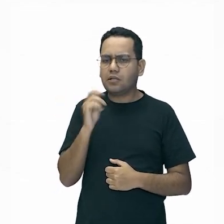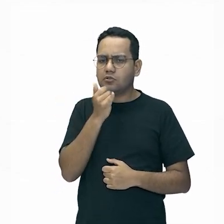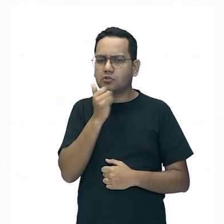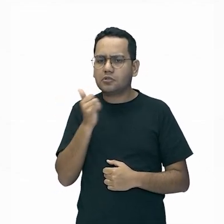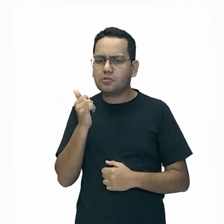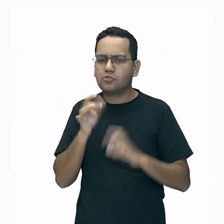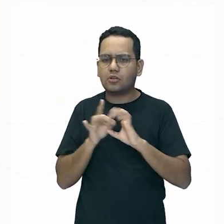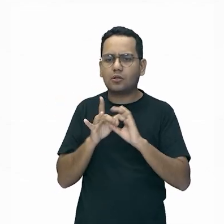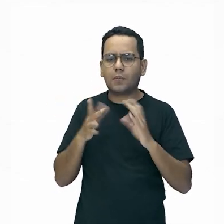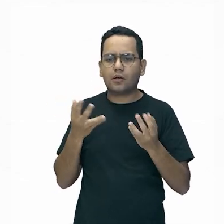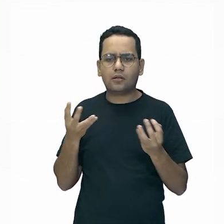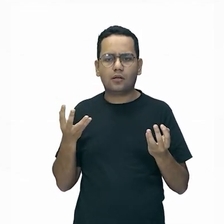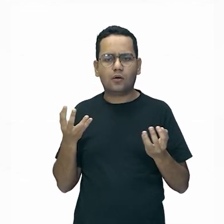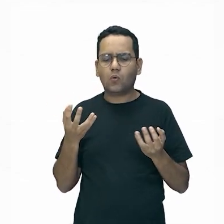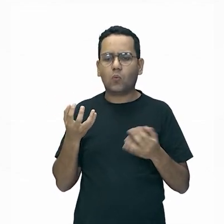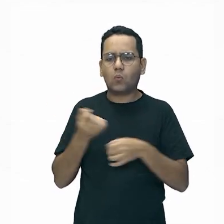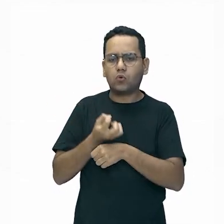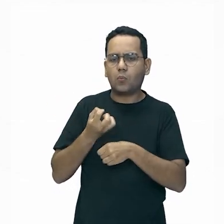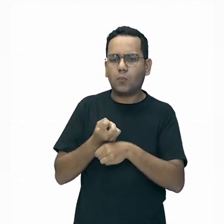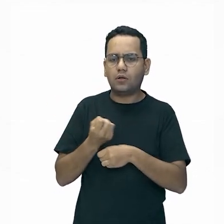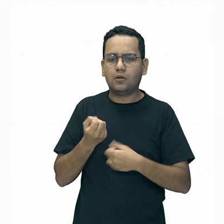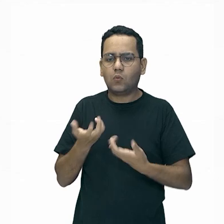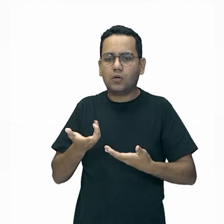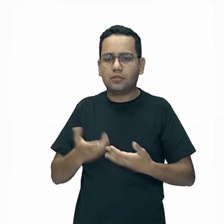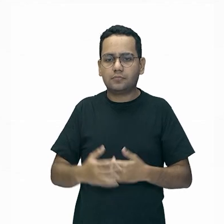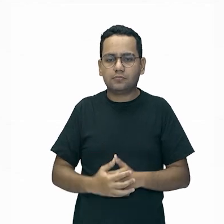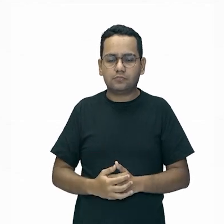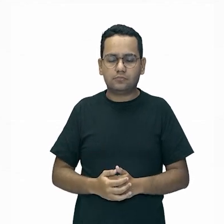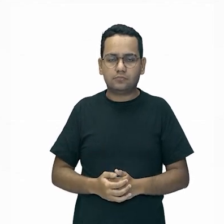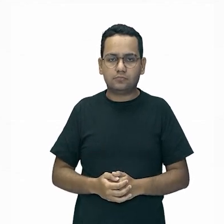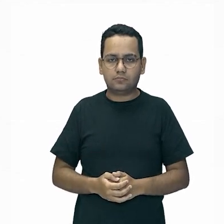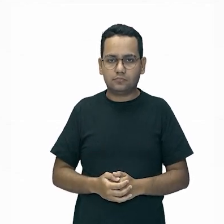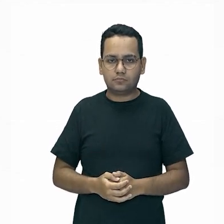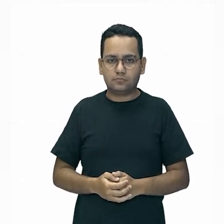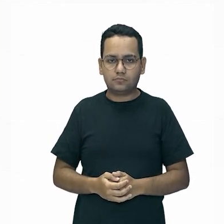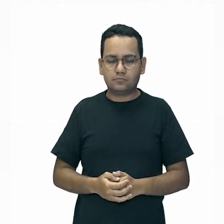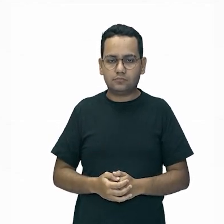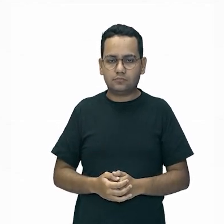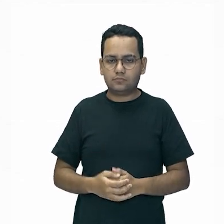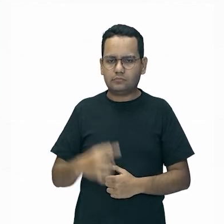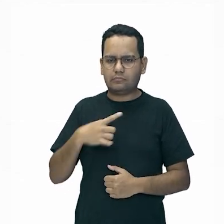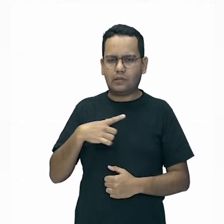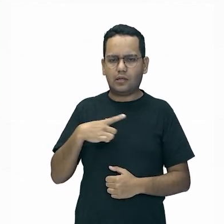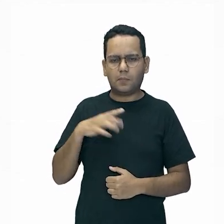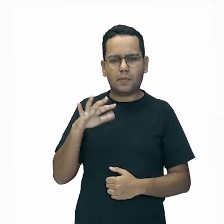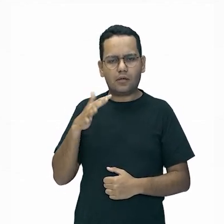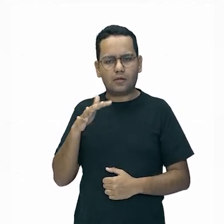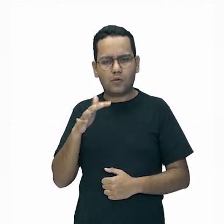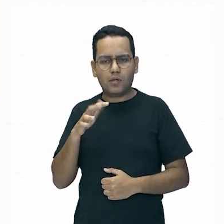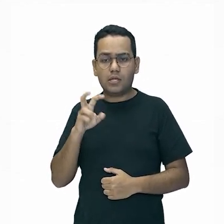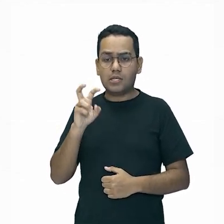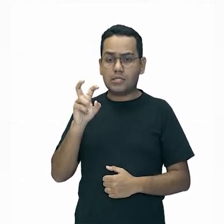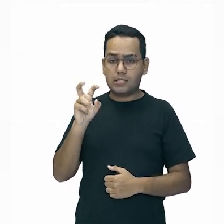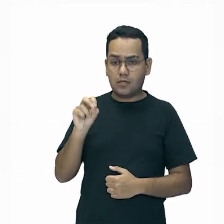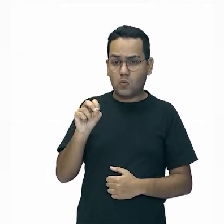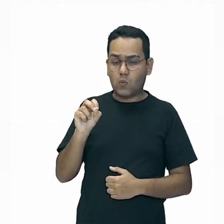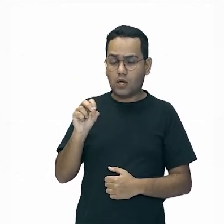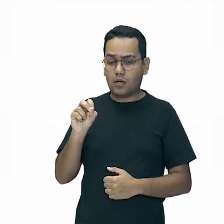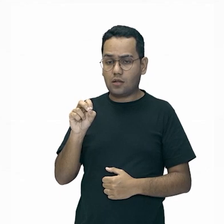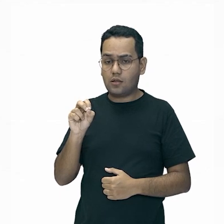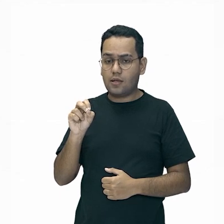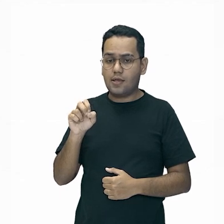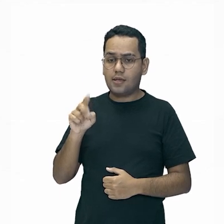essa liberação de energia, tá? Nessa liberação de energia, nós temos aí aproximadamente 50 kWh